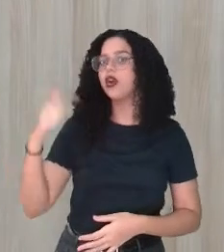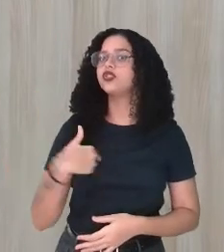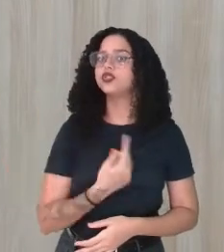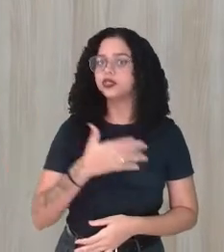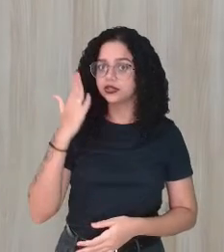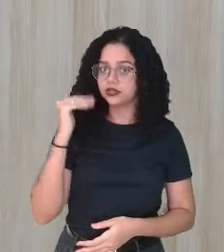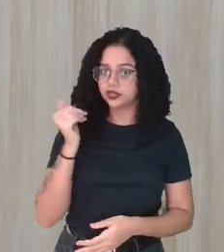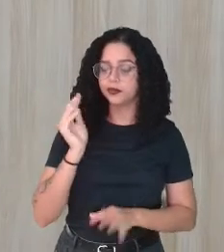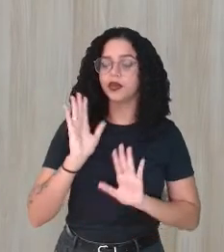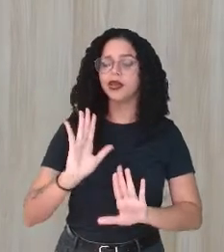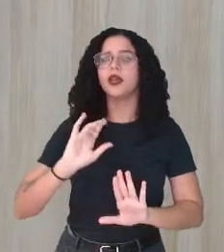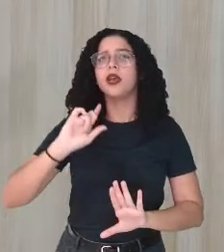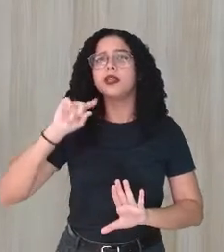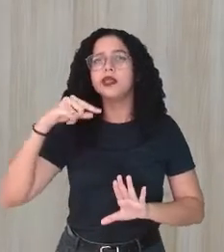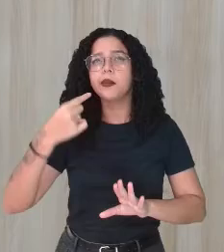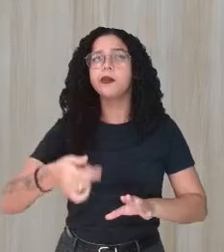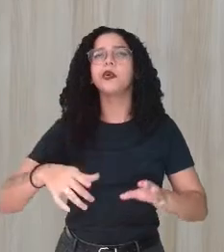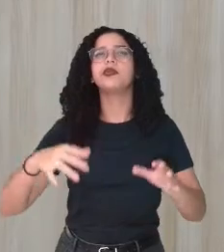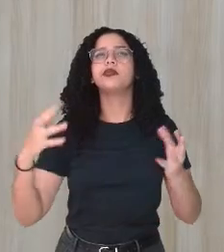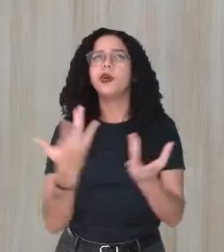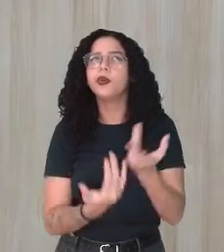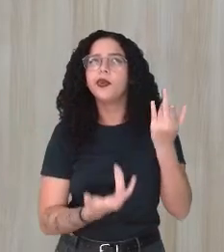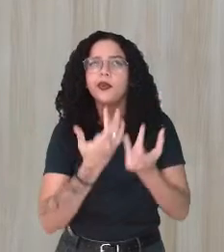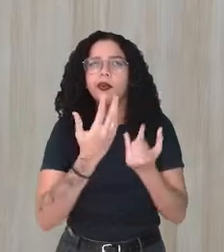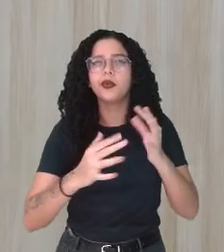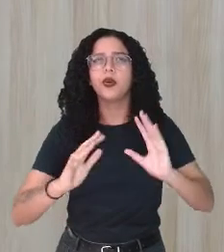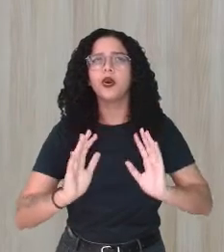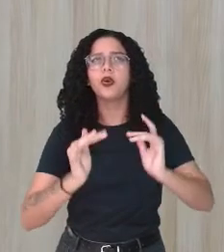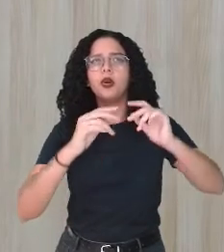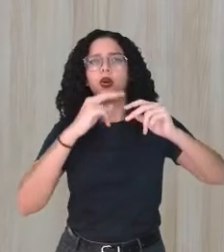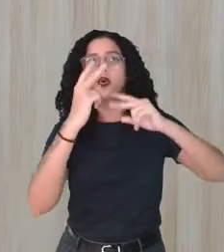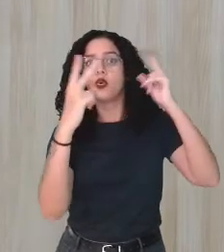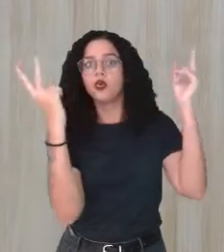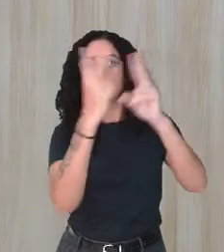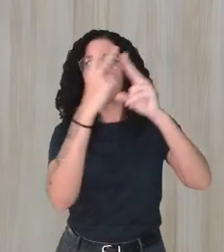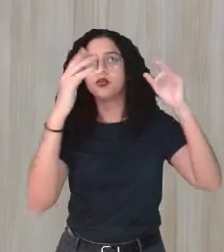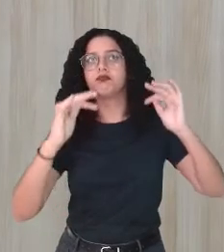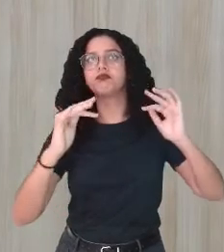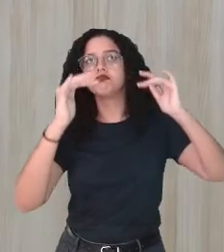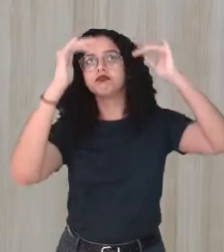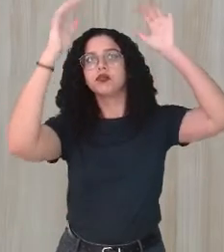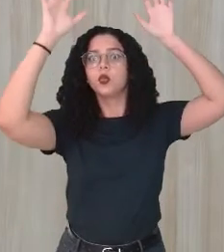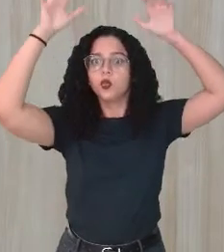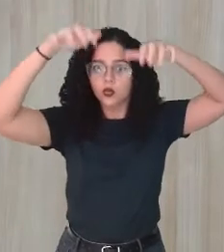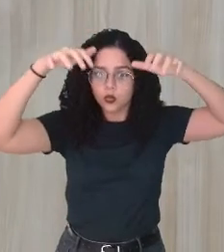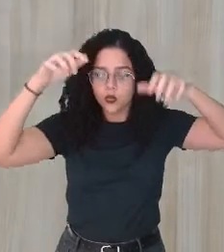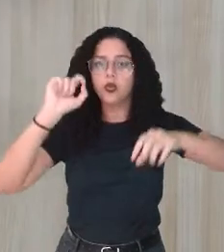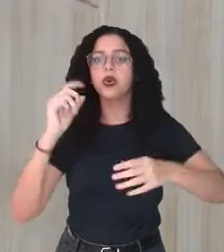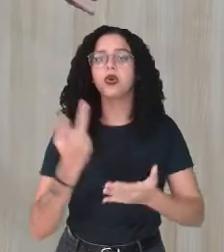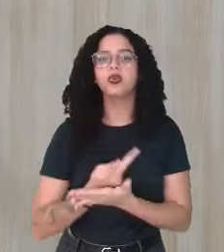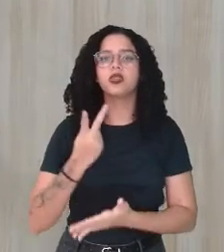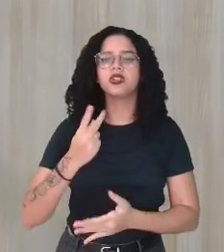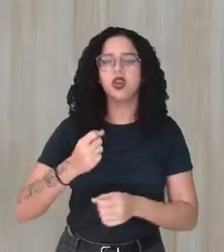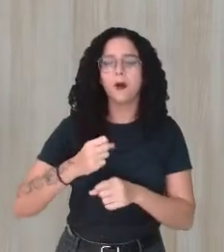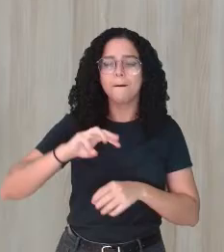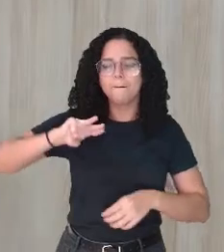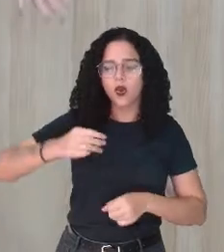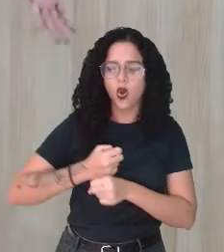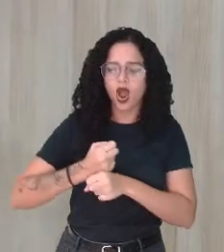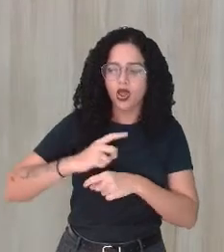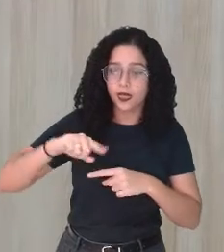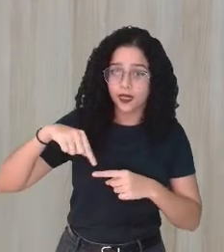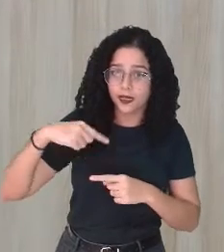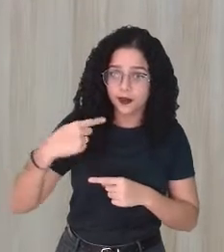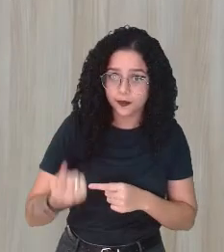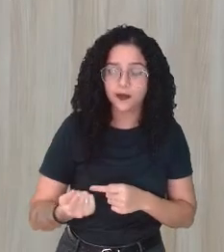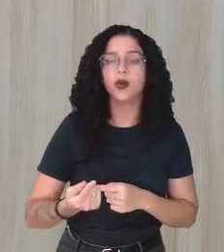sabe. Depois dessa parte toda quente, né, pegando fogo do nosso planeta, o que é que aconteceu? Muitos milhões de anos depois, a nossa